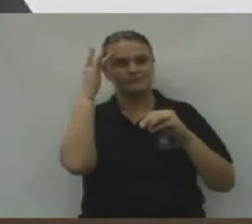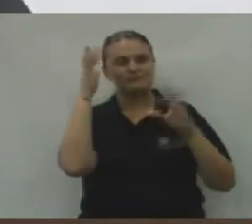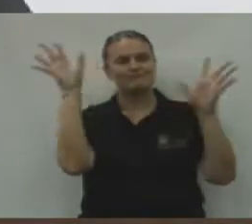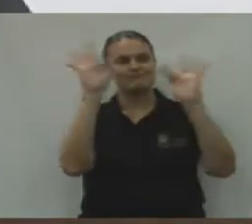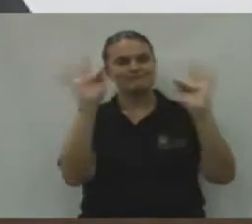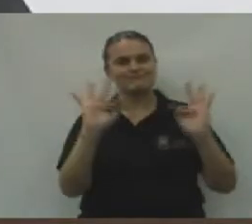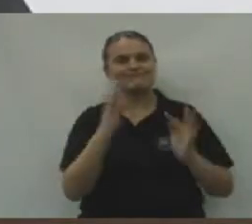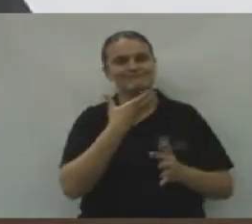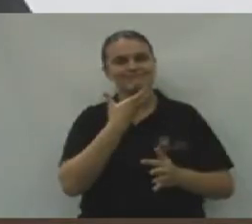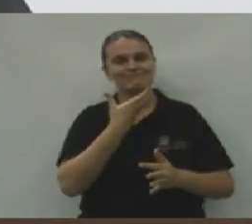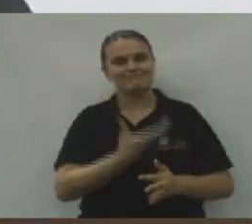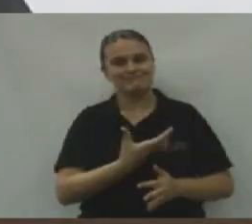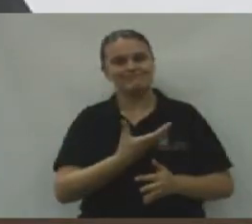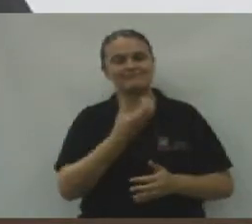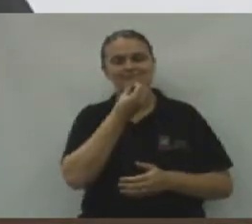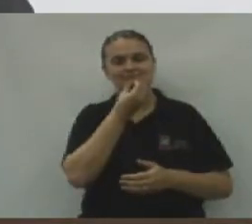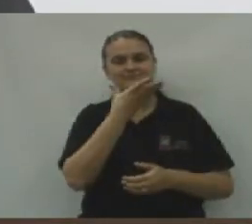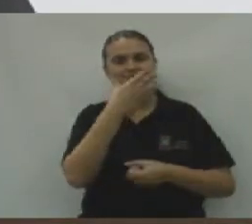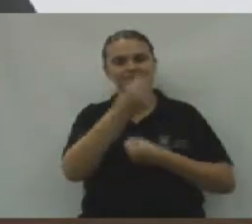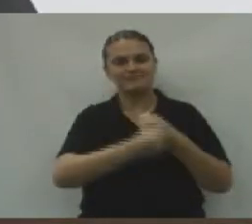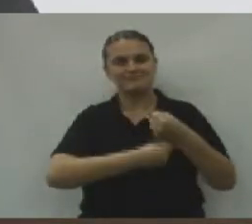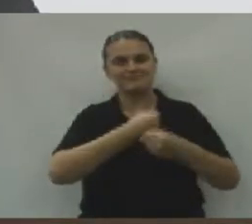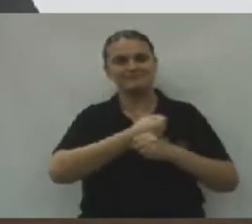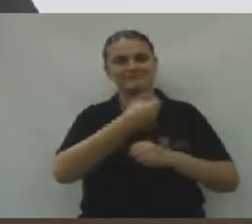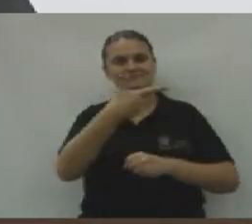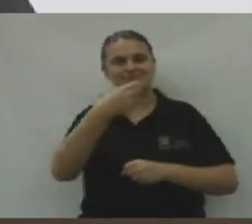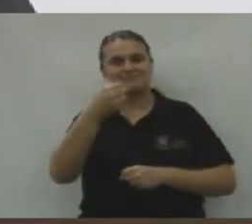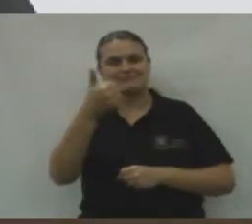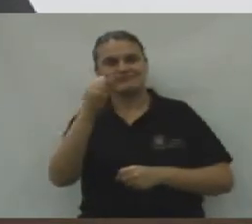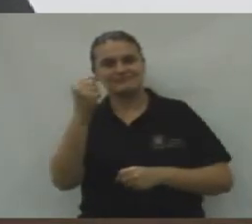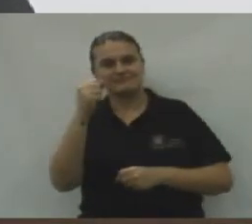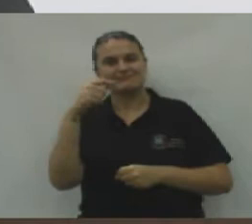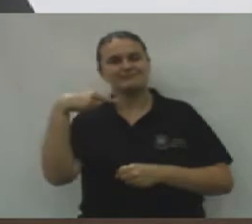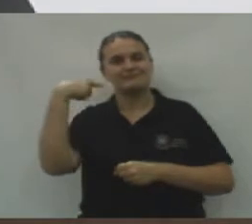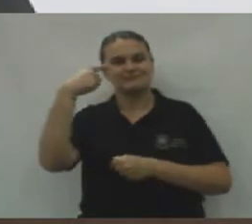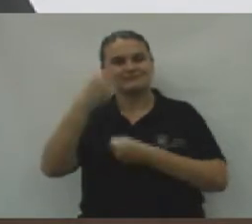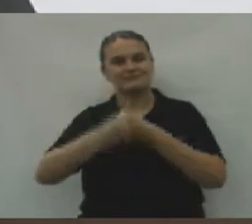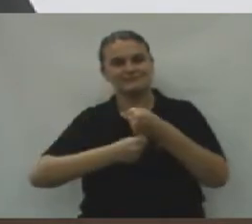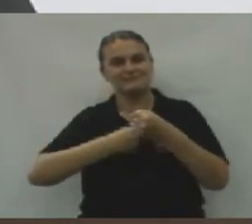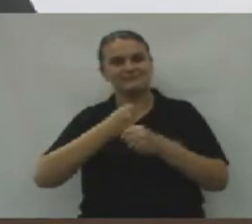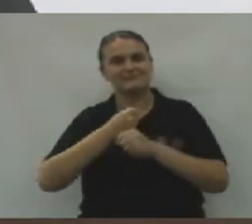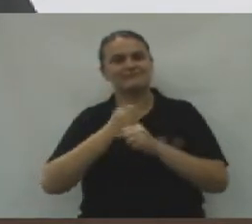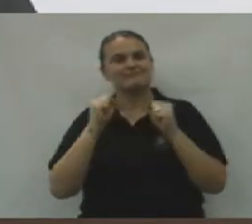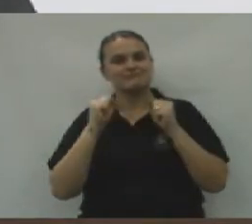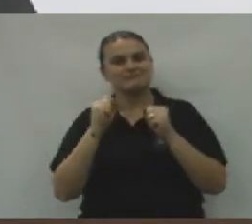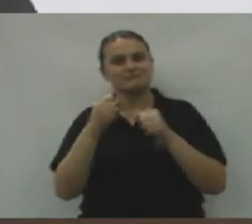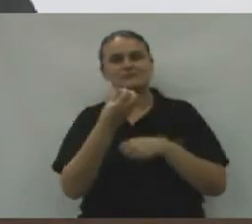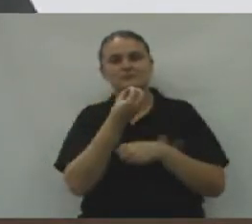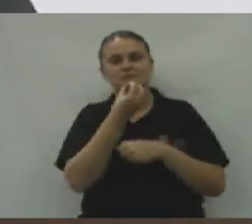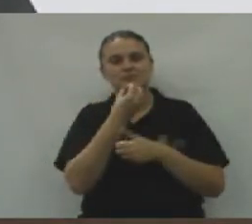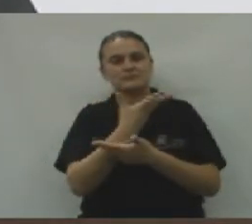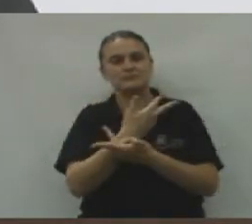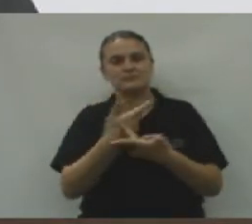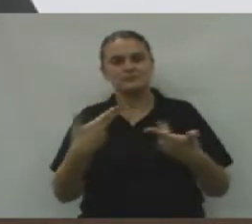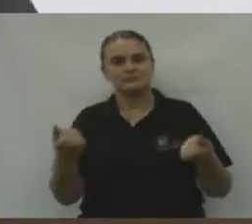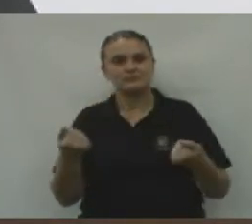um Feliz Natal, próspero ano novo, o nosso ano que vem possa ser um ano bastante